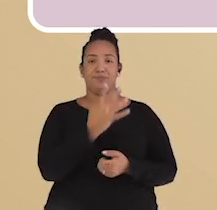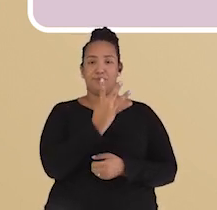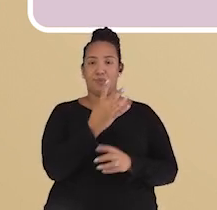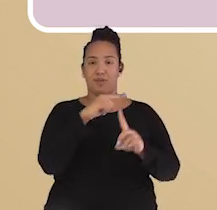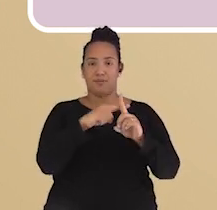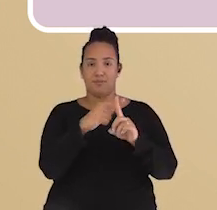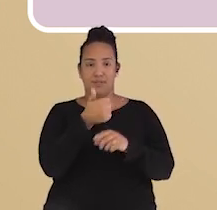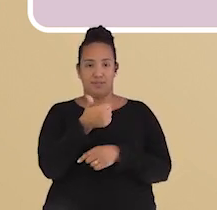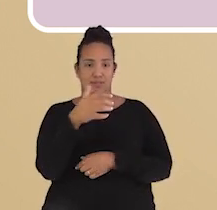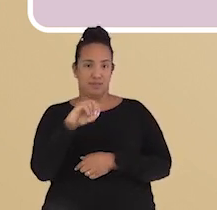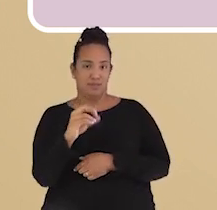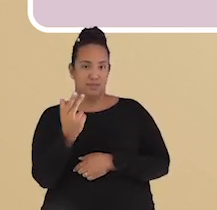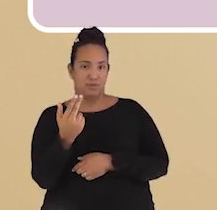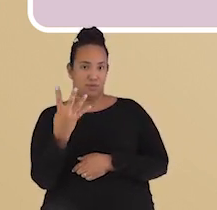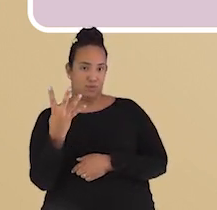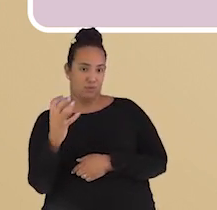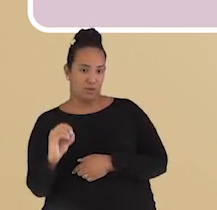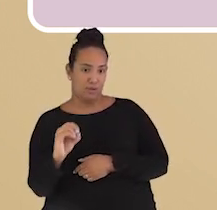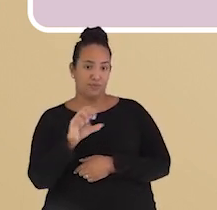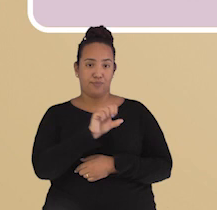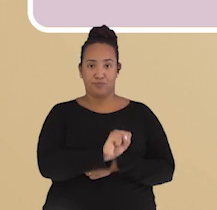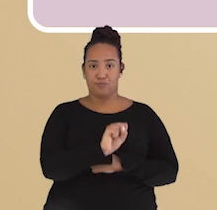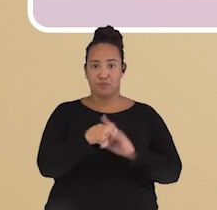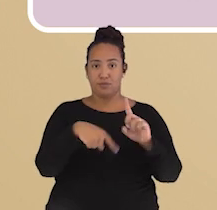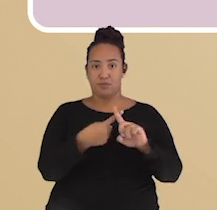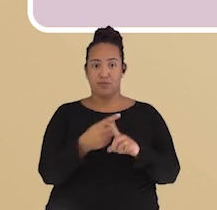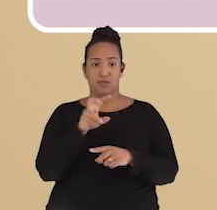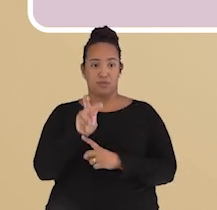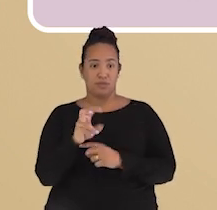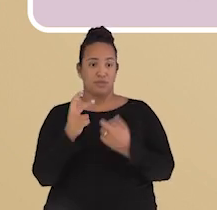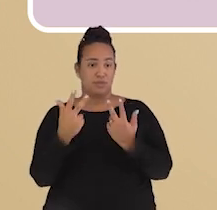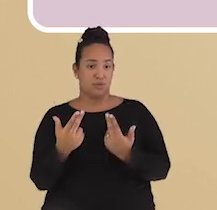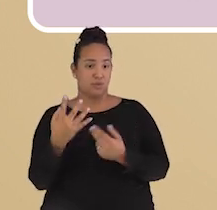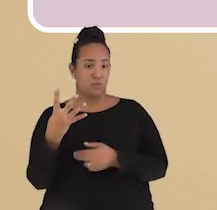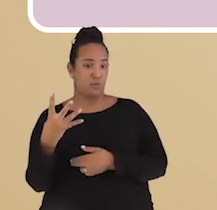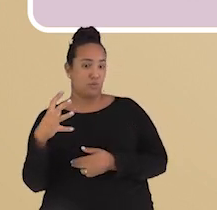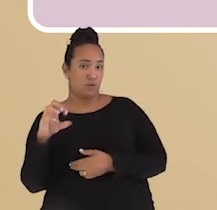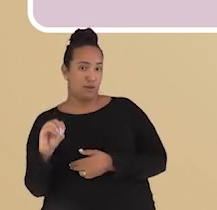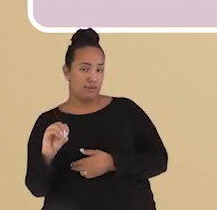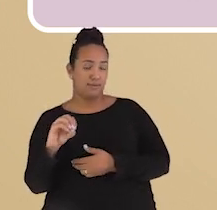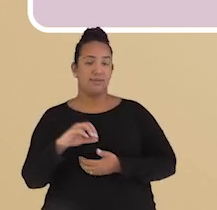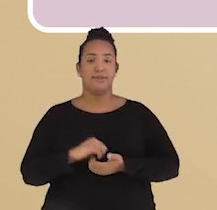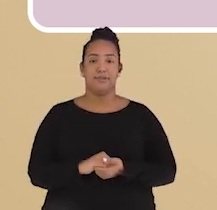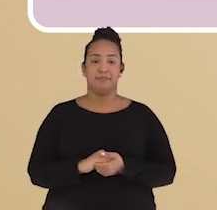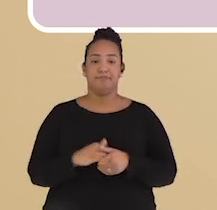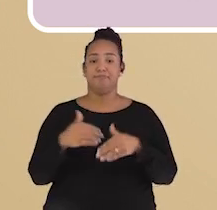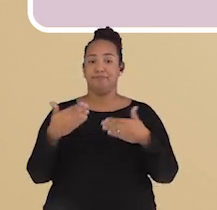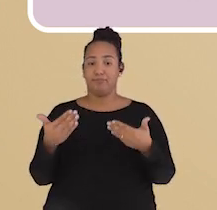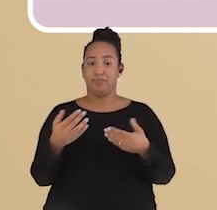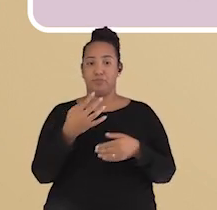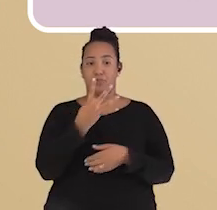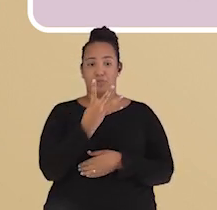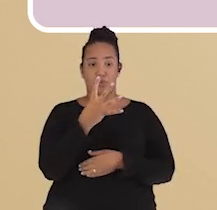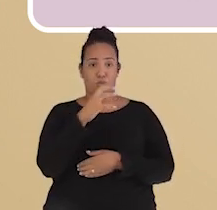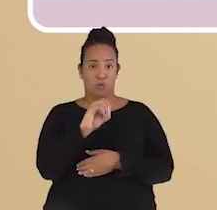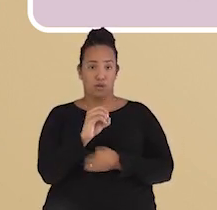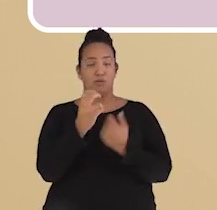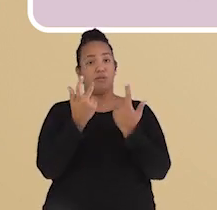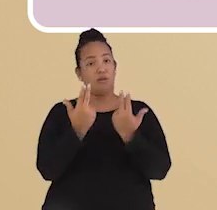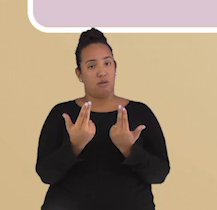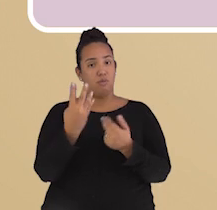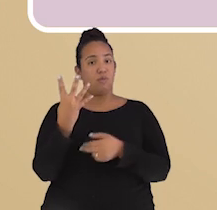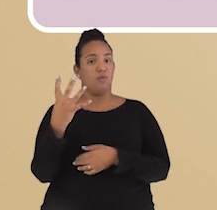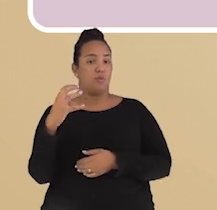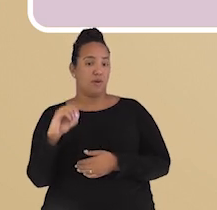10 igual a 40 e 8 vezes 5 igual a 40. Vemos que 40 é igual a 40,